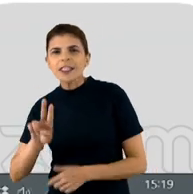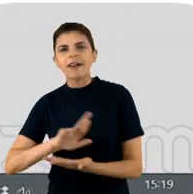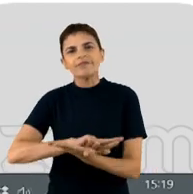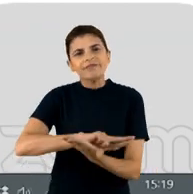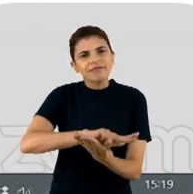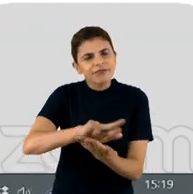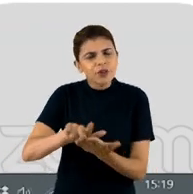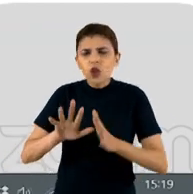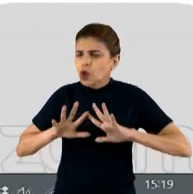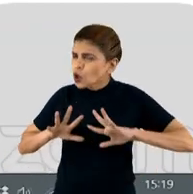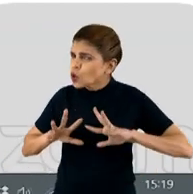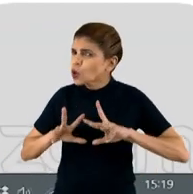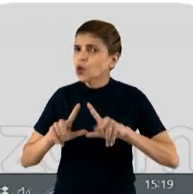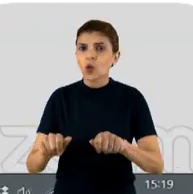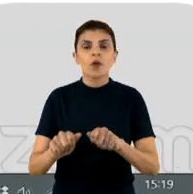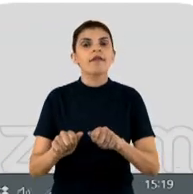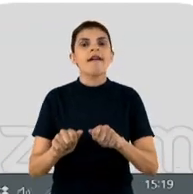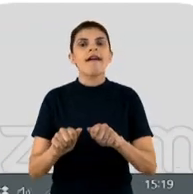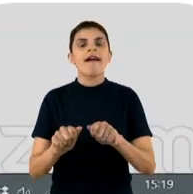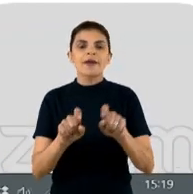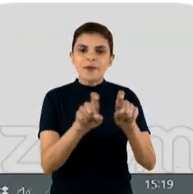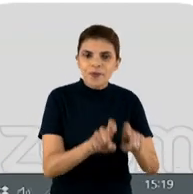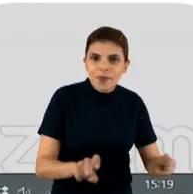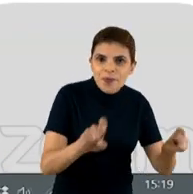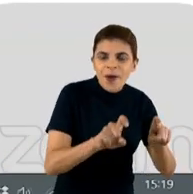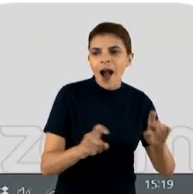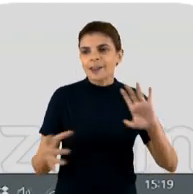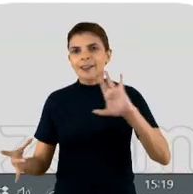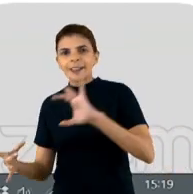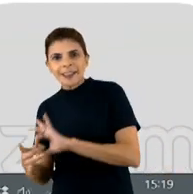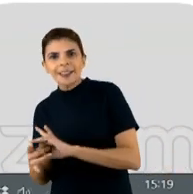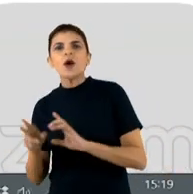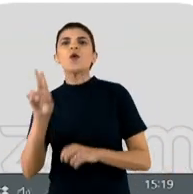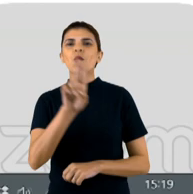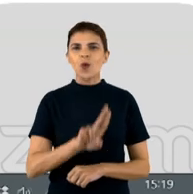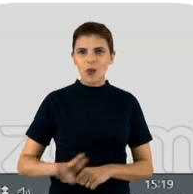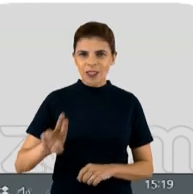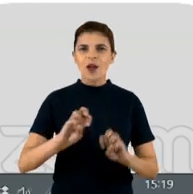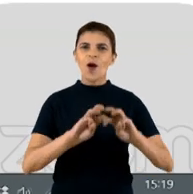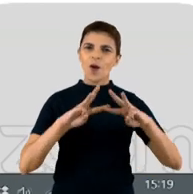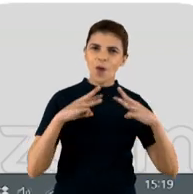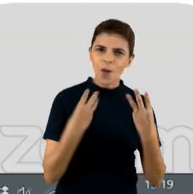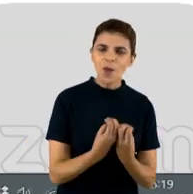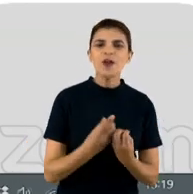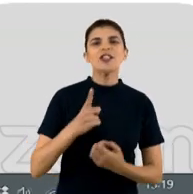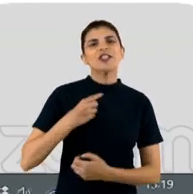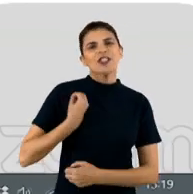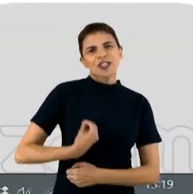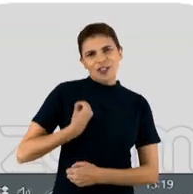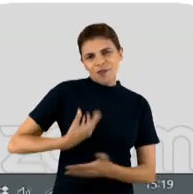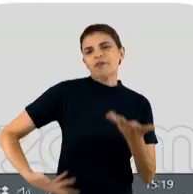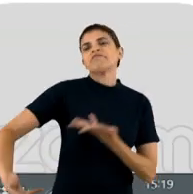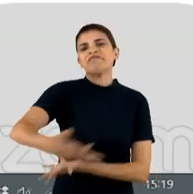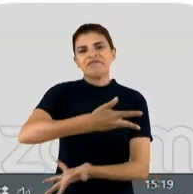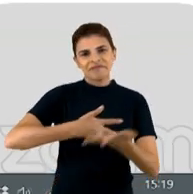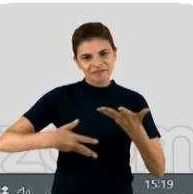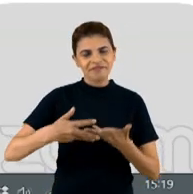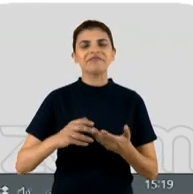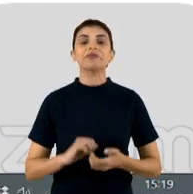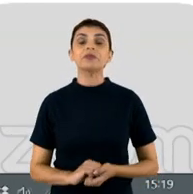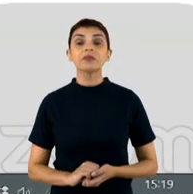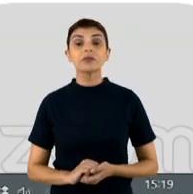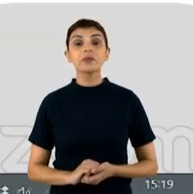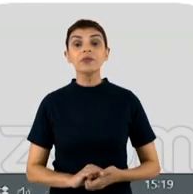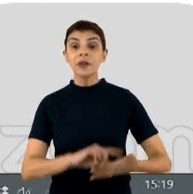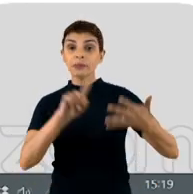Então, toda a aula presencial foi utilizada para fazer uma